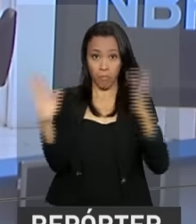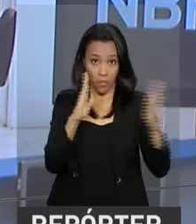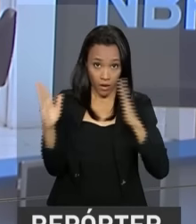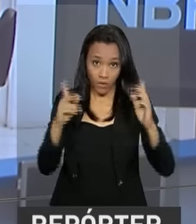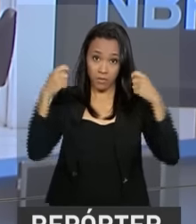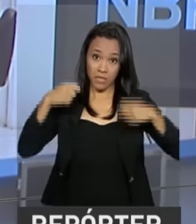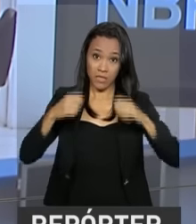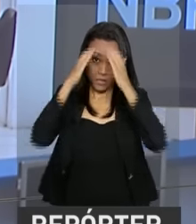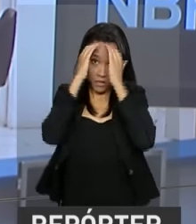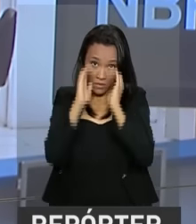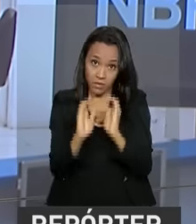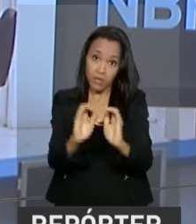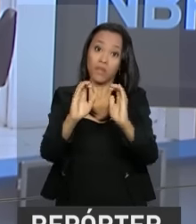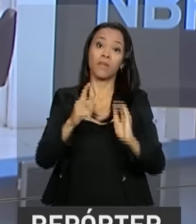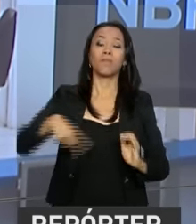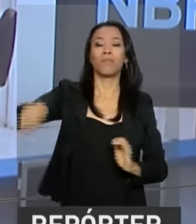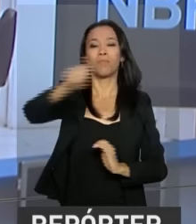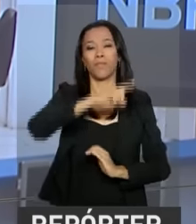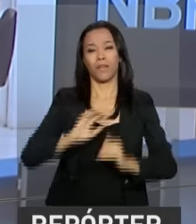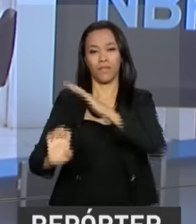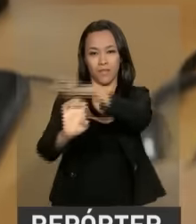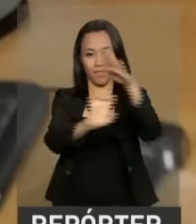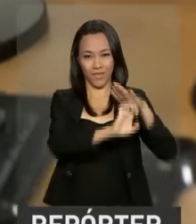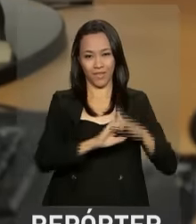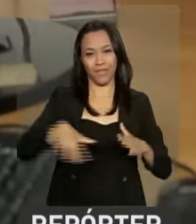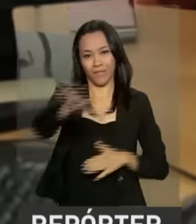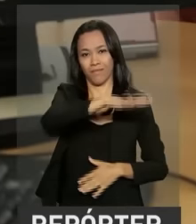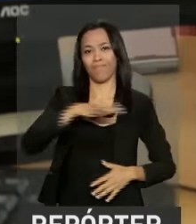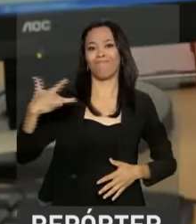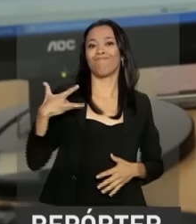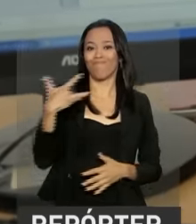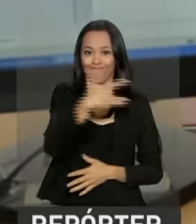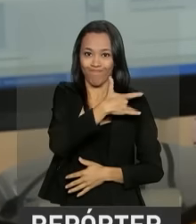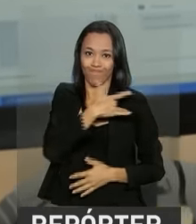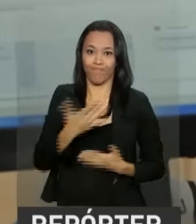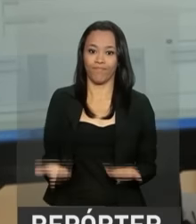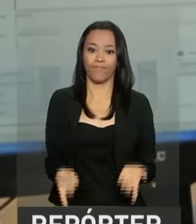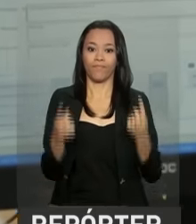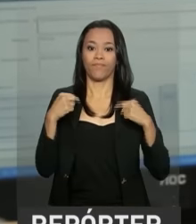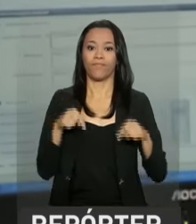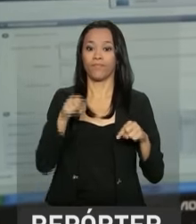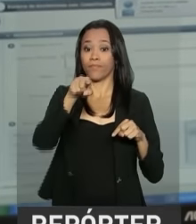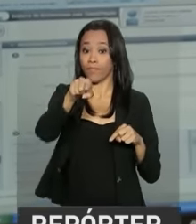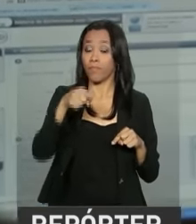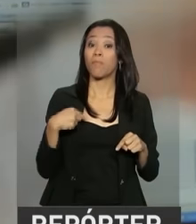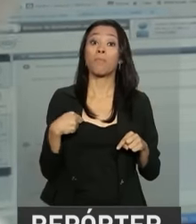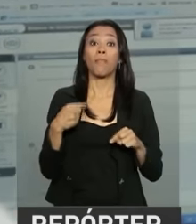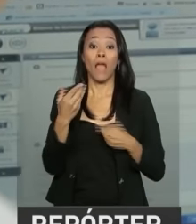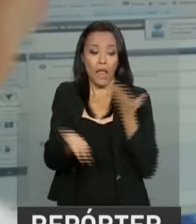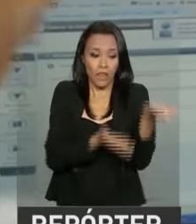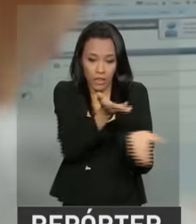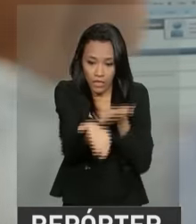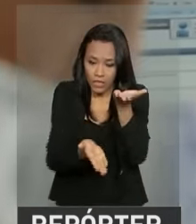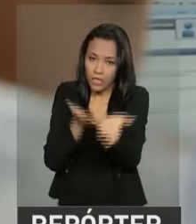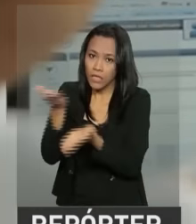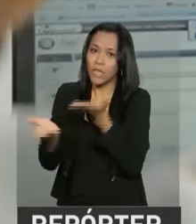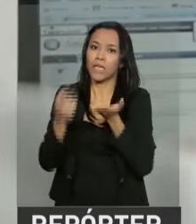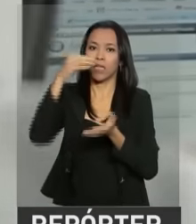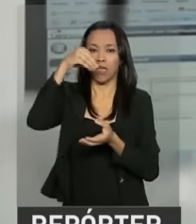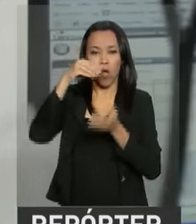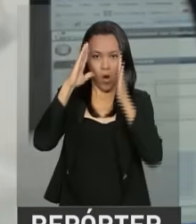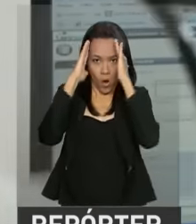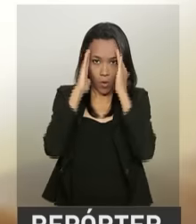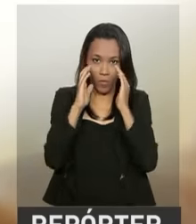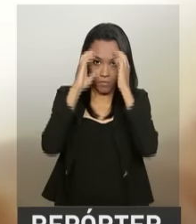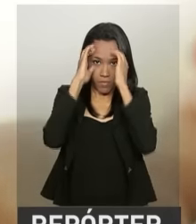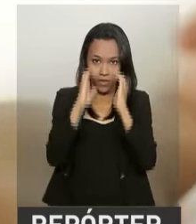cumpridos pelos planos de saúde o atendimento às necessidades de saúde dentro do prazo é uma